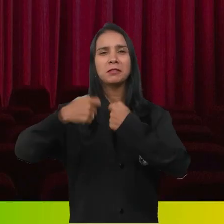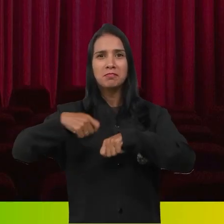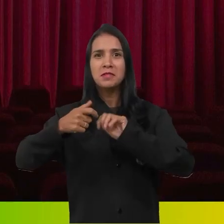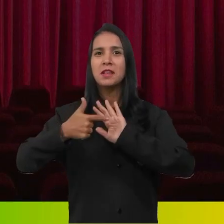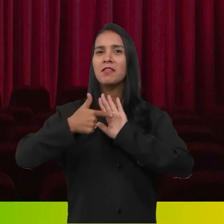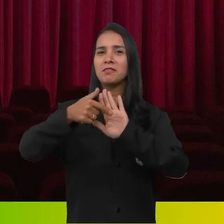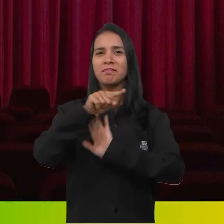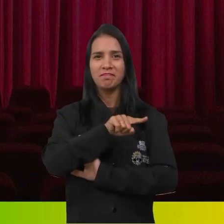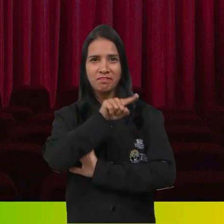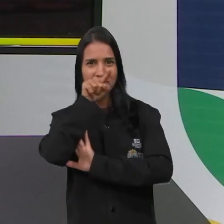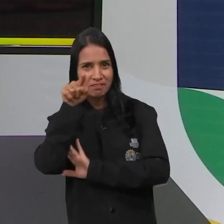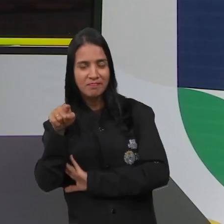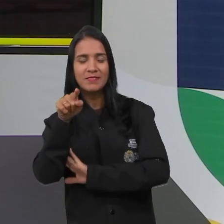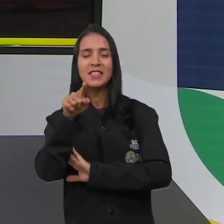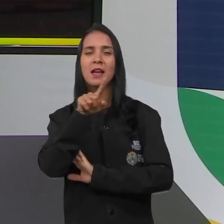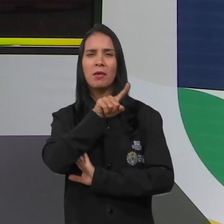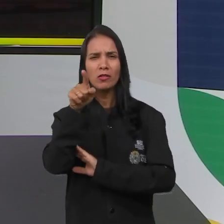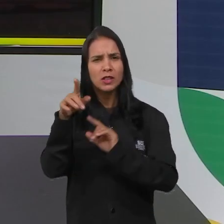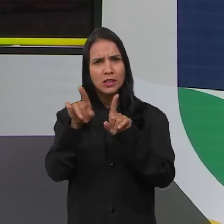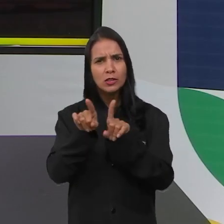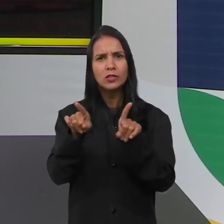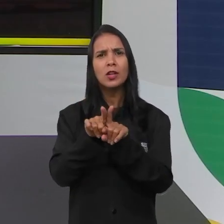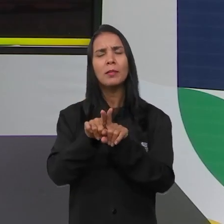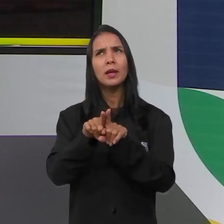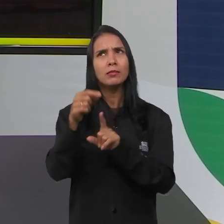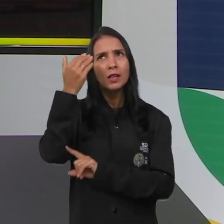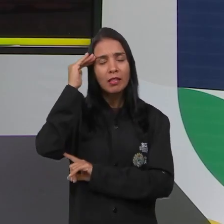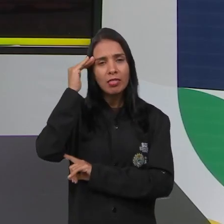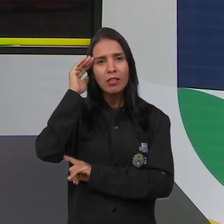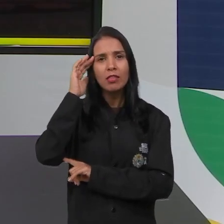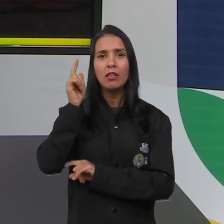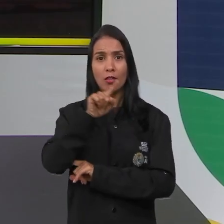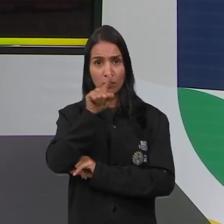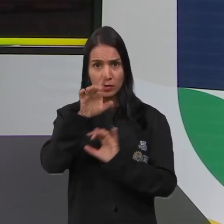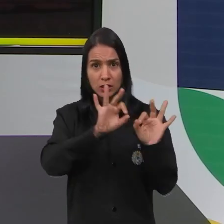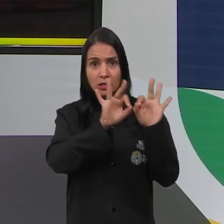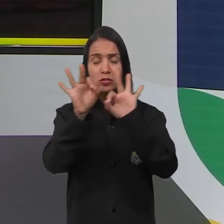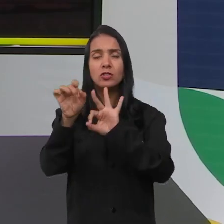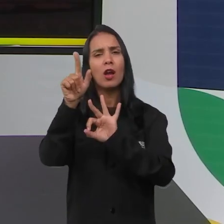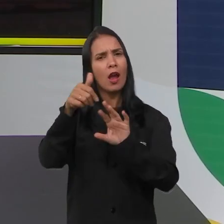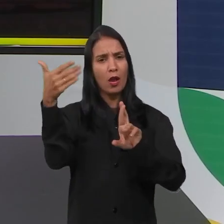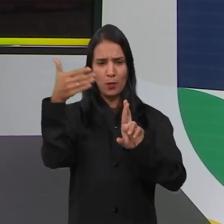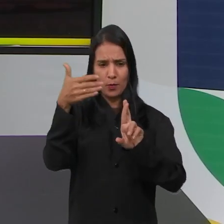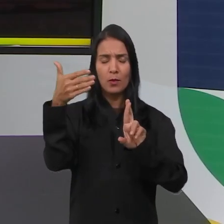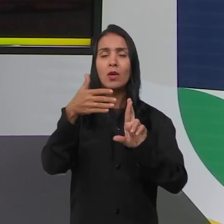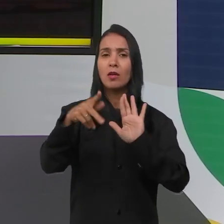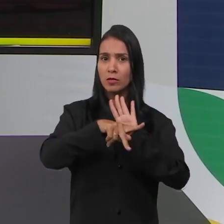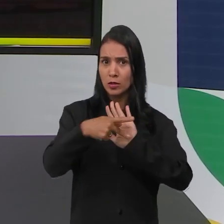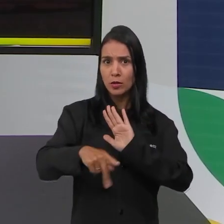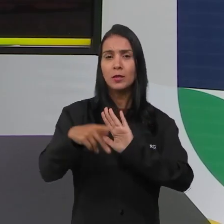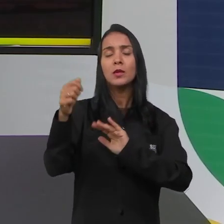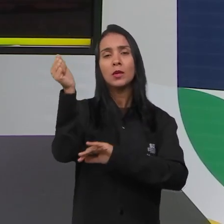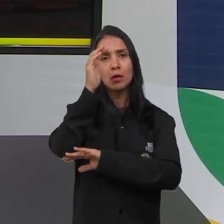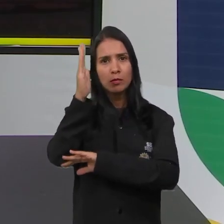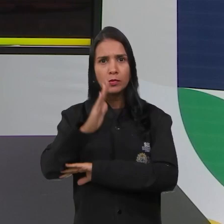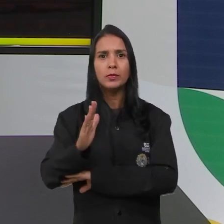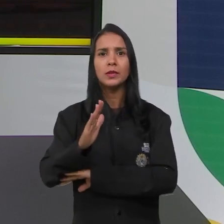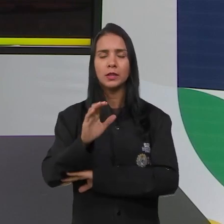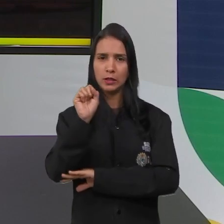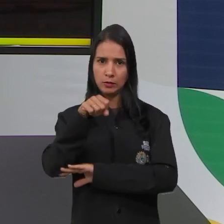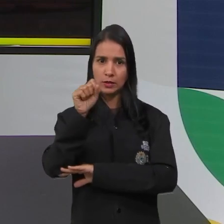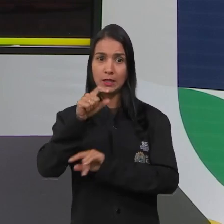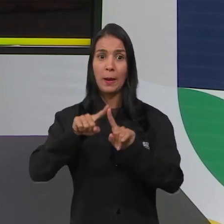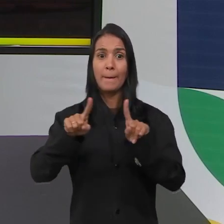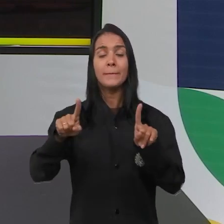aqui para falar sobre ela para você que está nos assistindo. É uma referência, sim, do cinema contemporâneo. Mas a gente tem